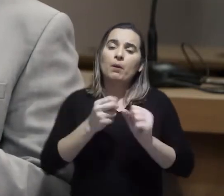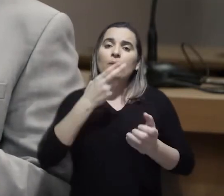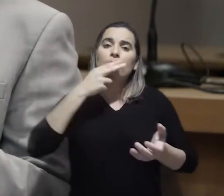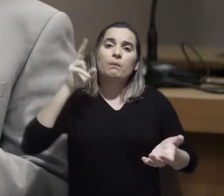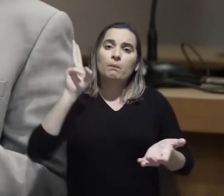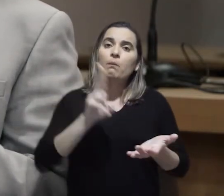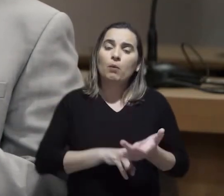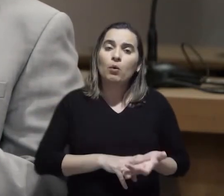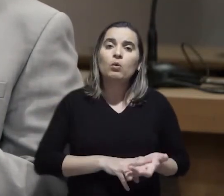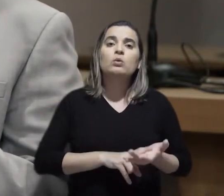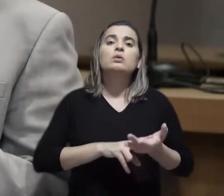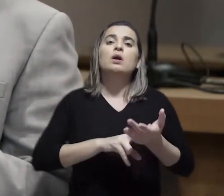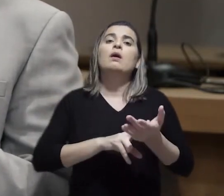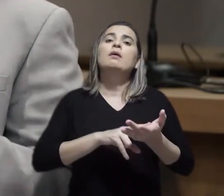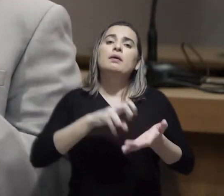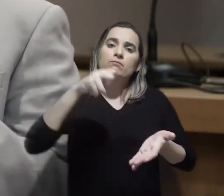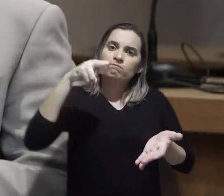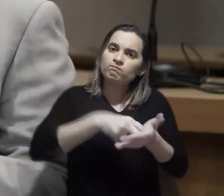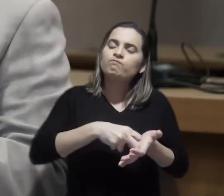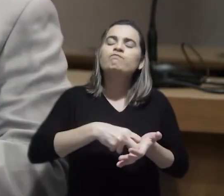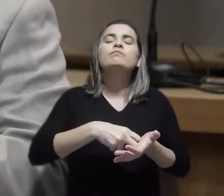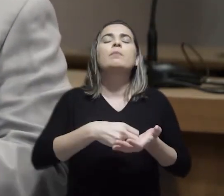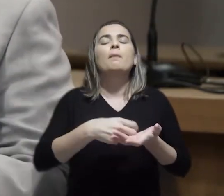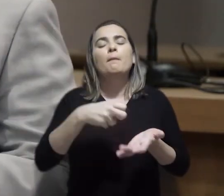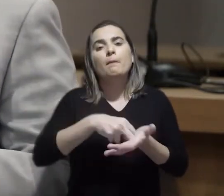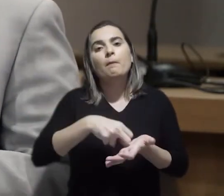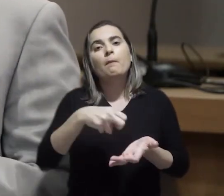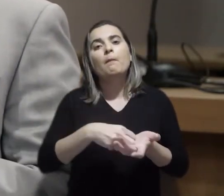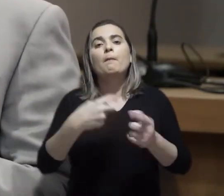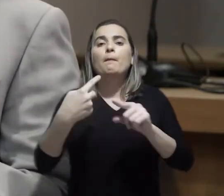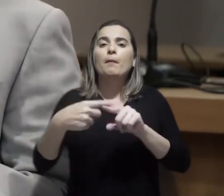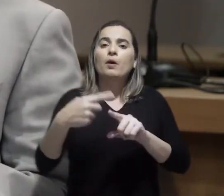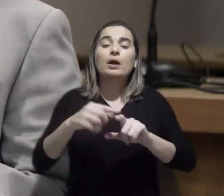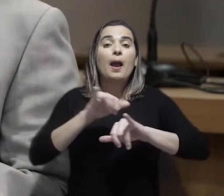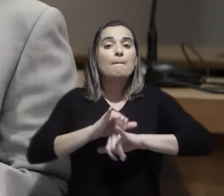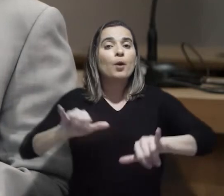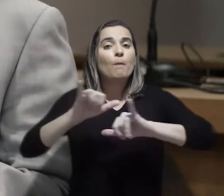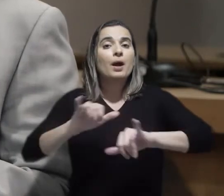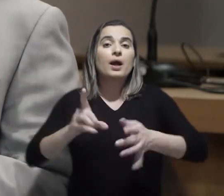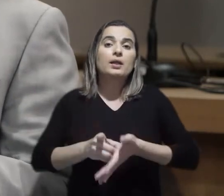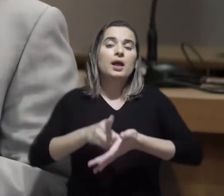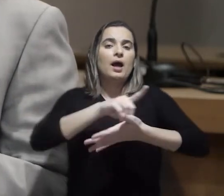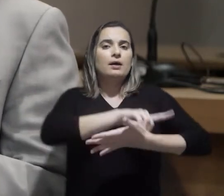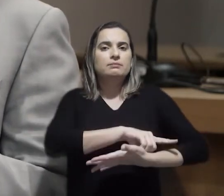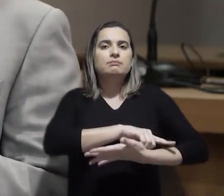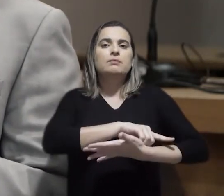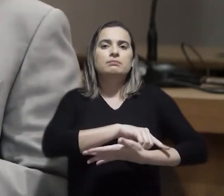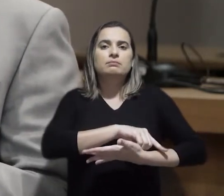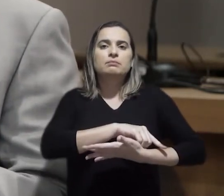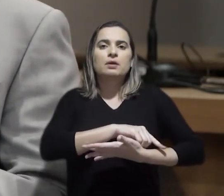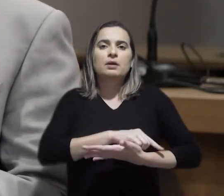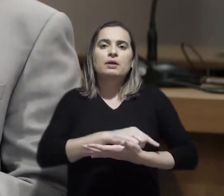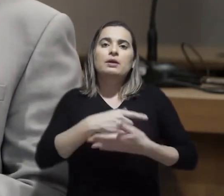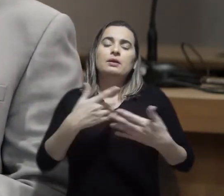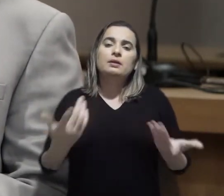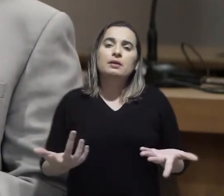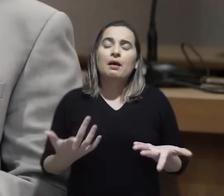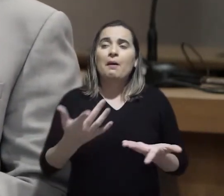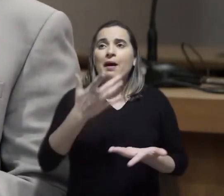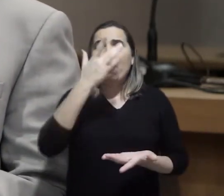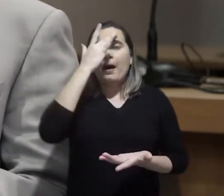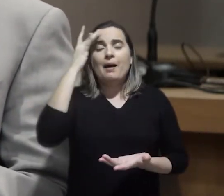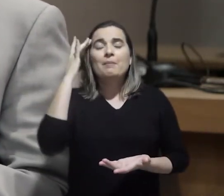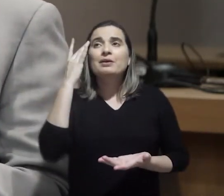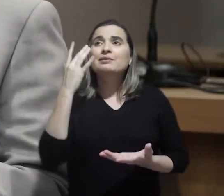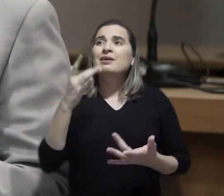às sanções da lei eleitoral por praticar propaganda antecipada, ou seja, é aquela pessoa que se beneficia de